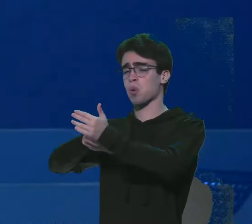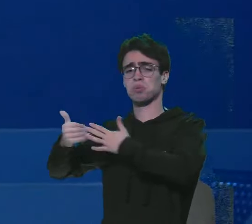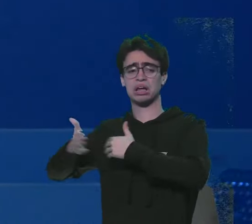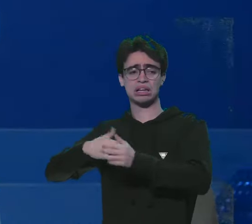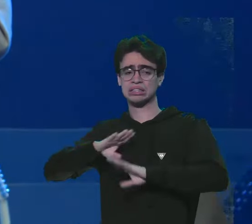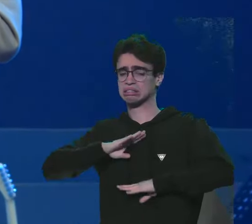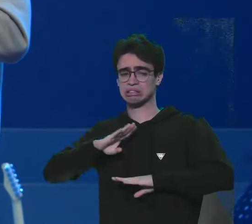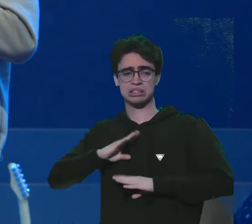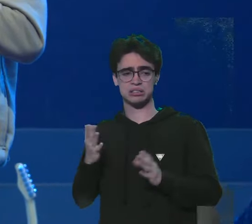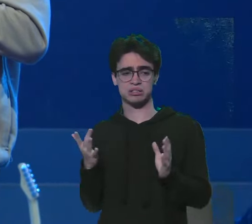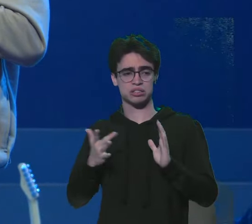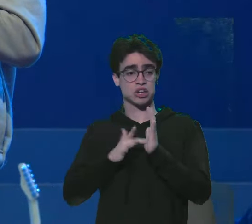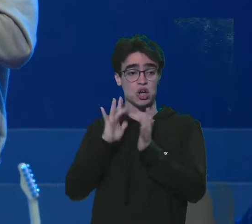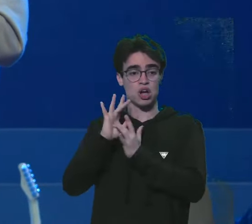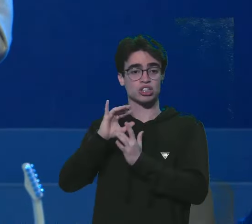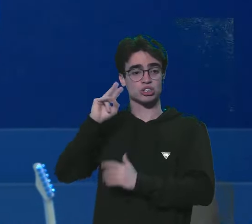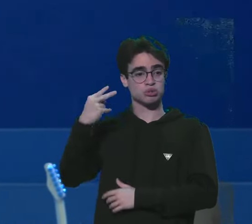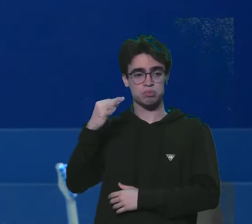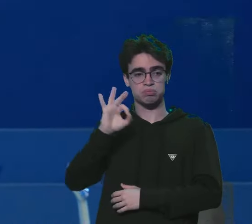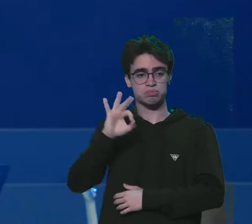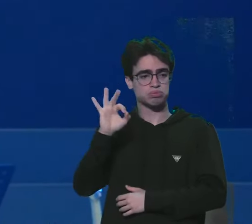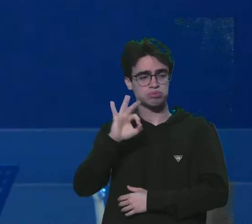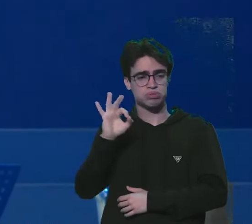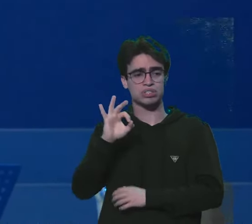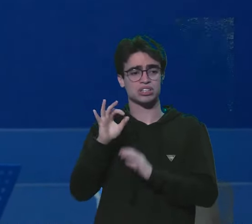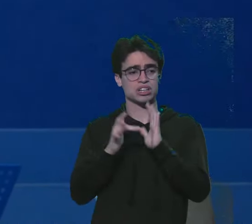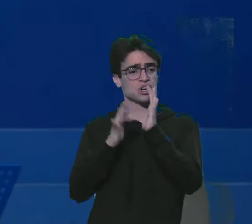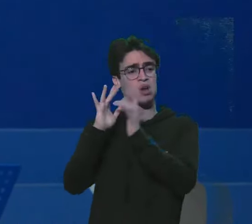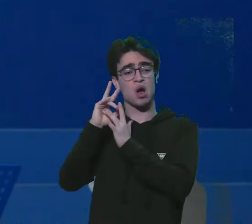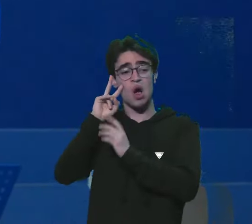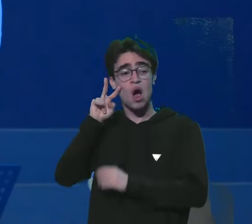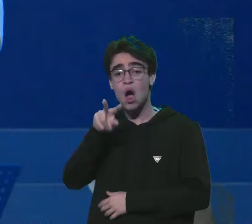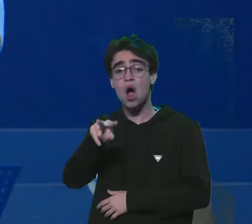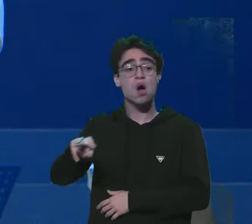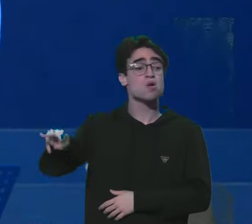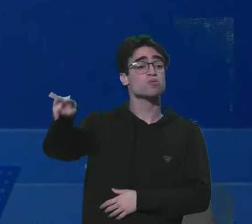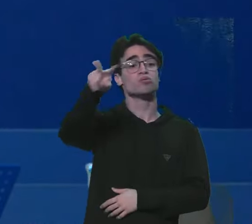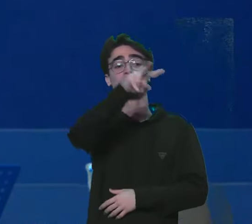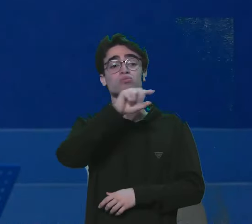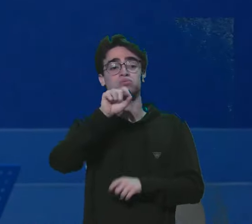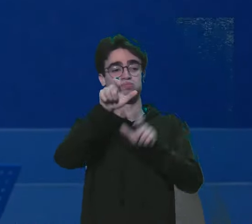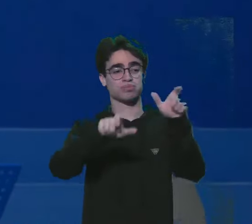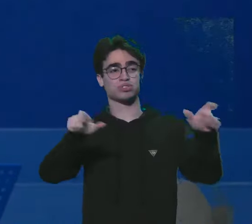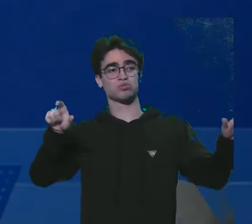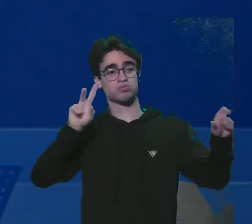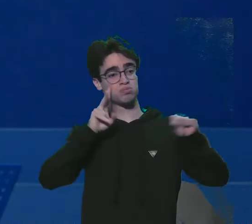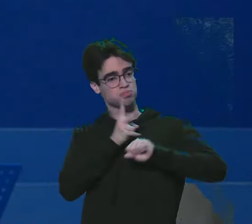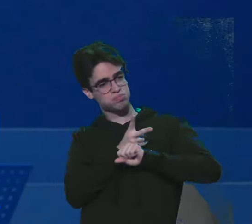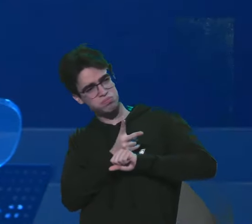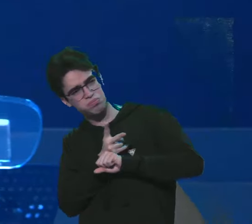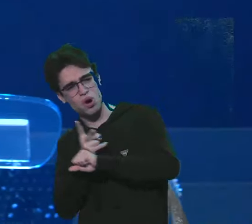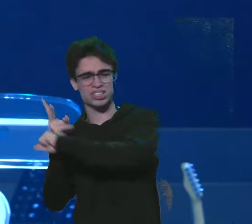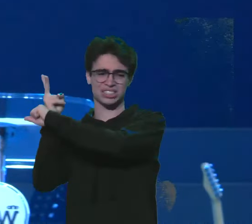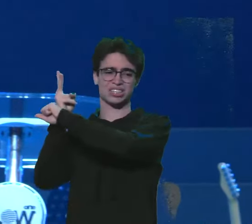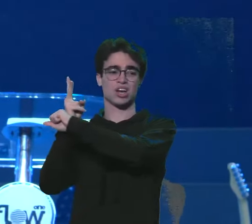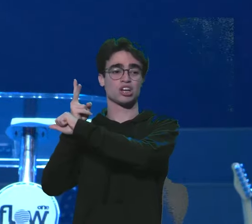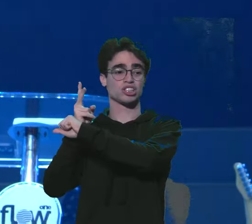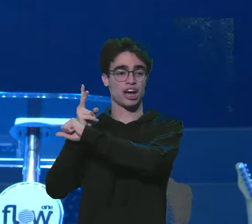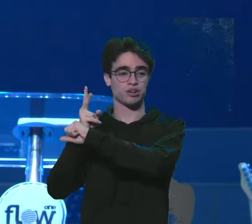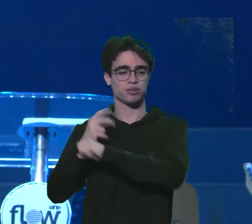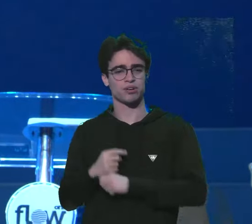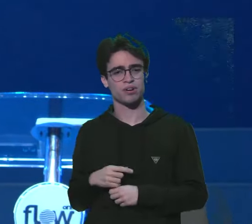isso. Ele olha para aqueles que o buscam. Os dois foram até